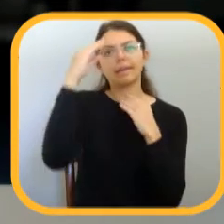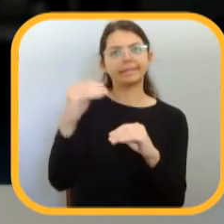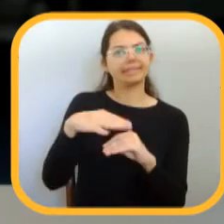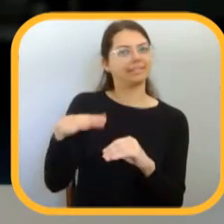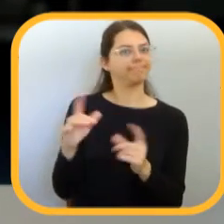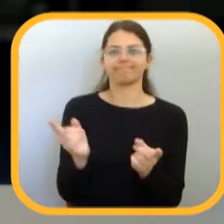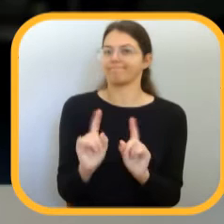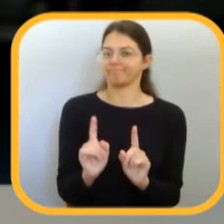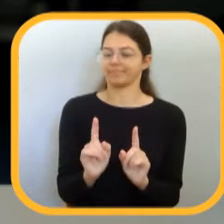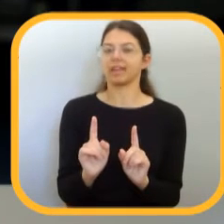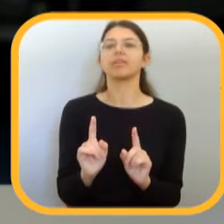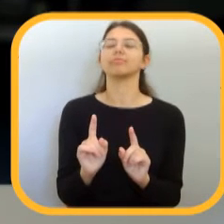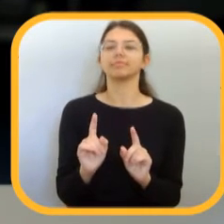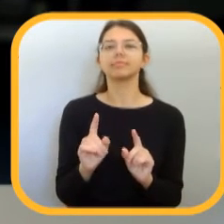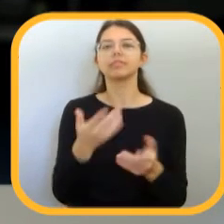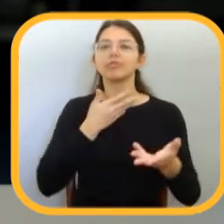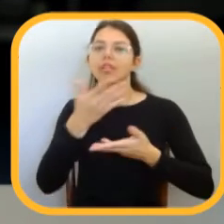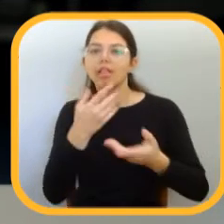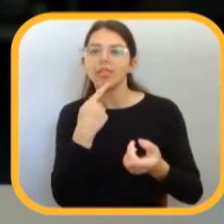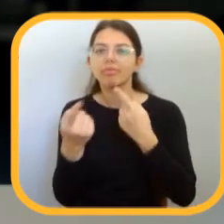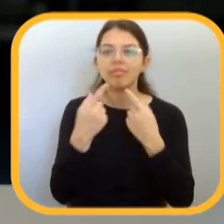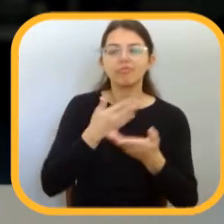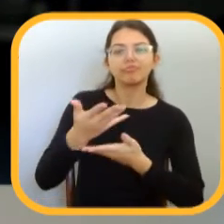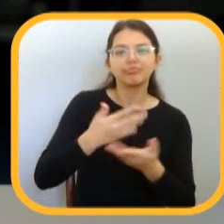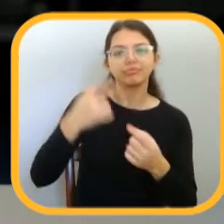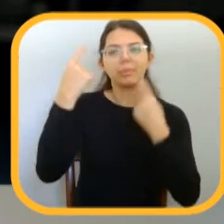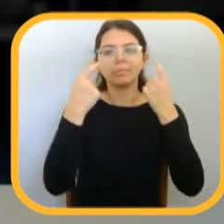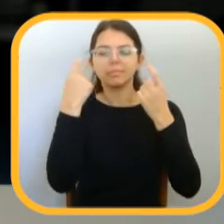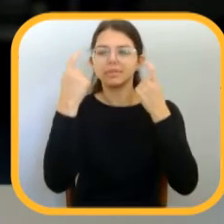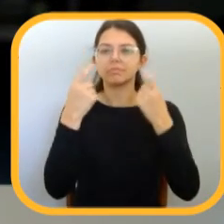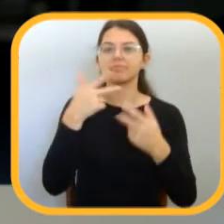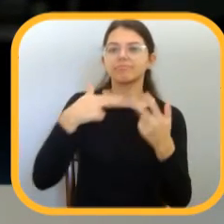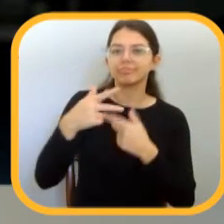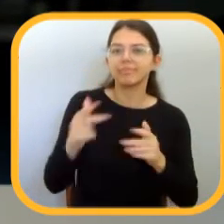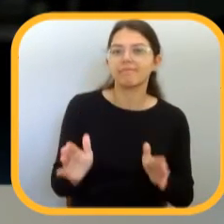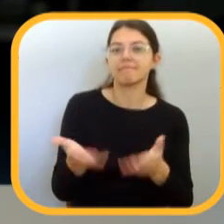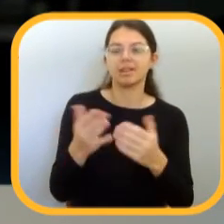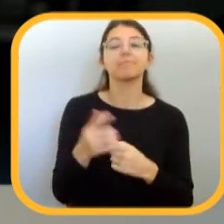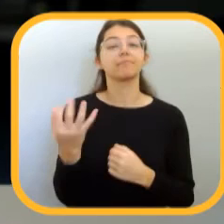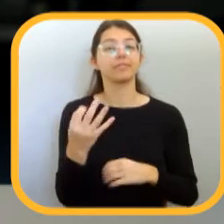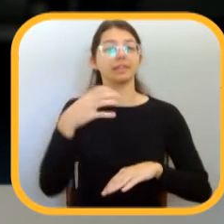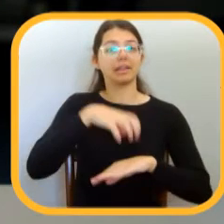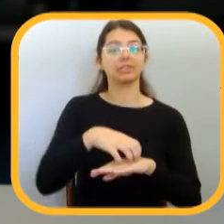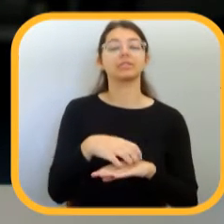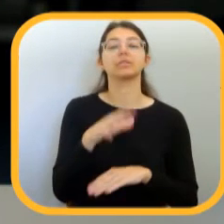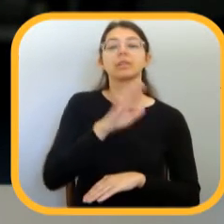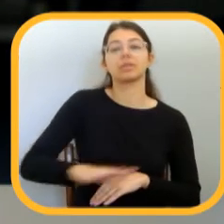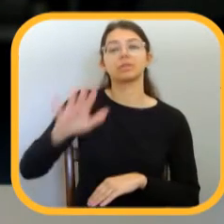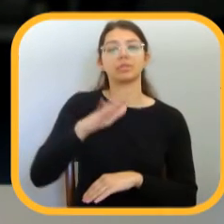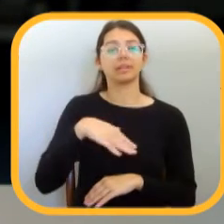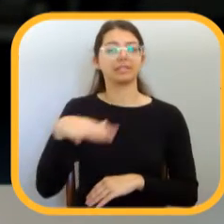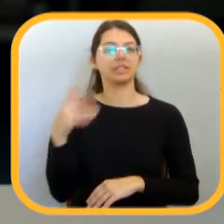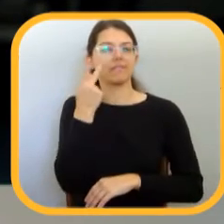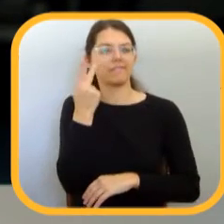de ensinar ciência, mas sim de estimular o diálogo e alimentar o pensamento crítico. É o caso da Agência Nacional Ciência